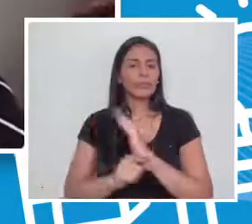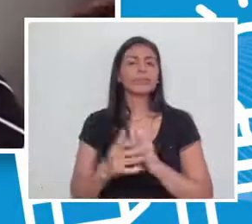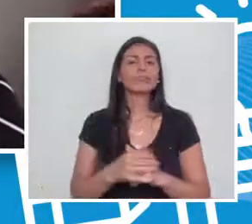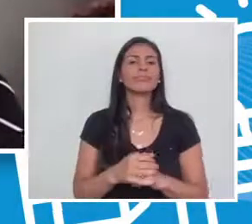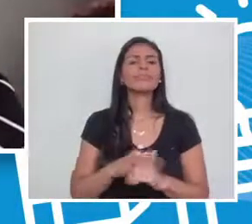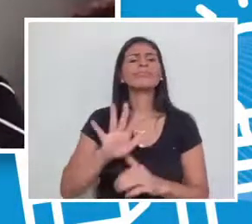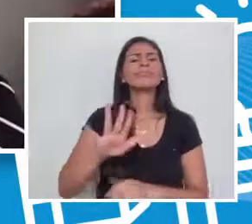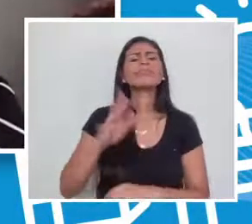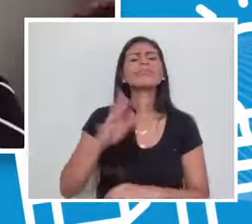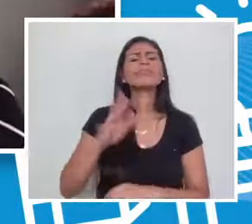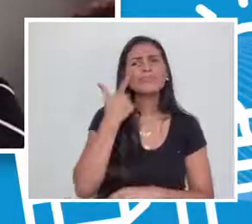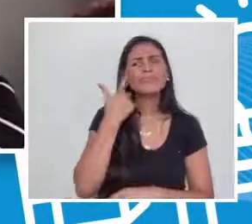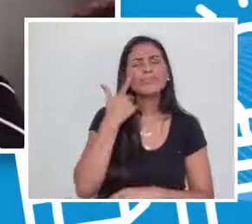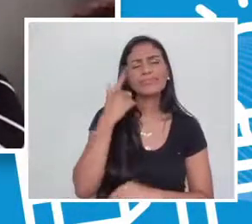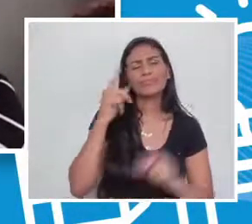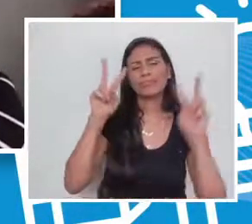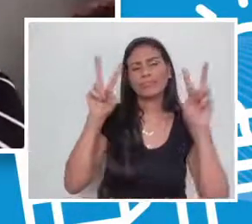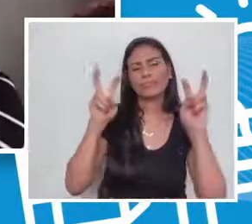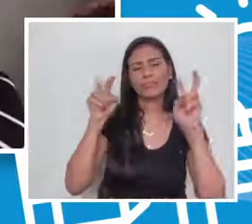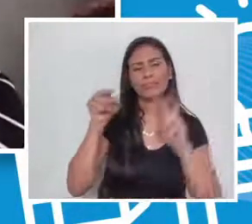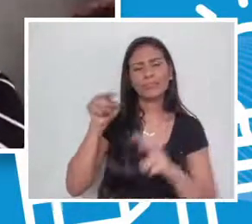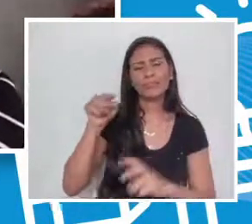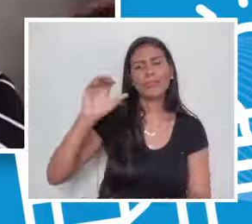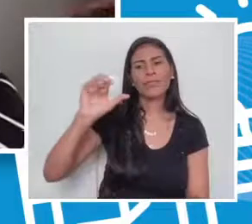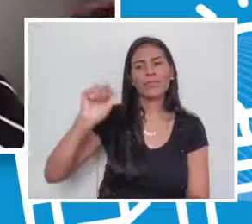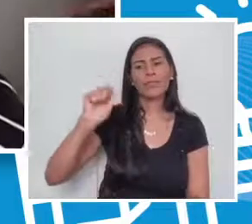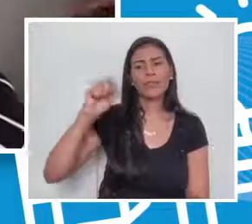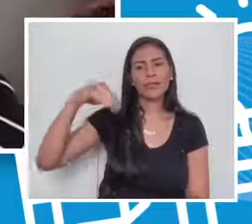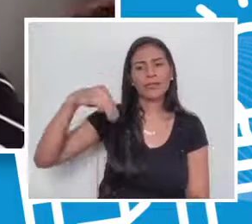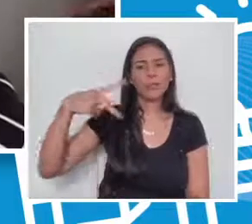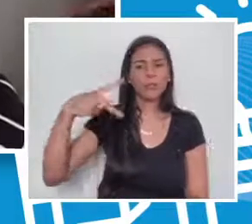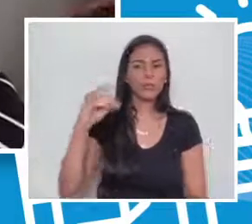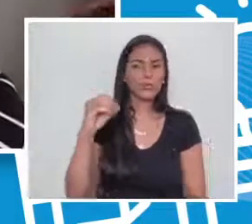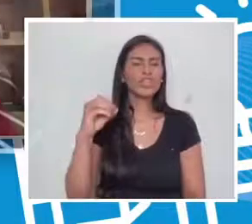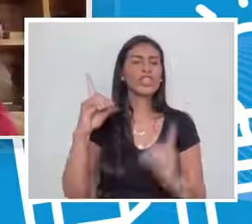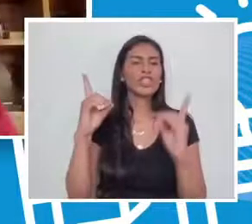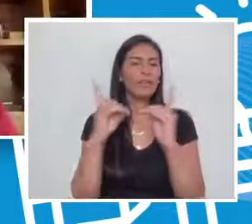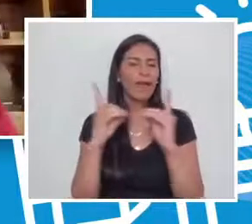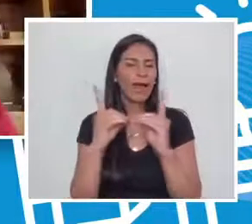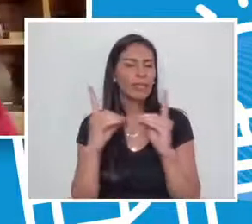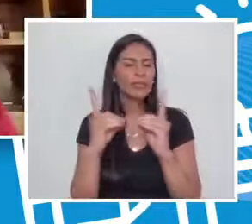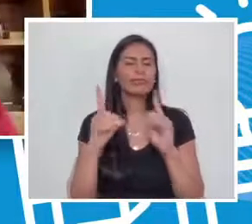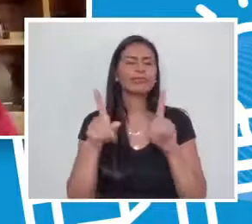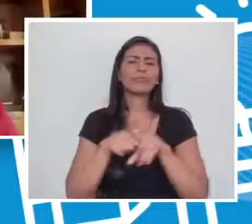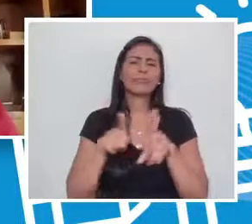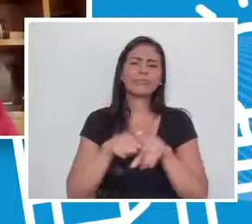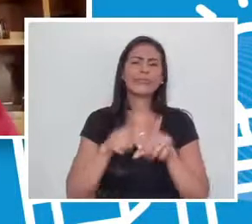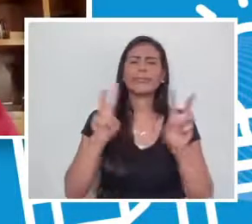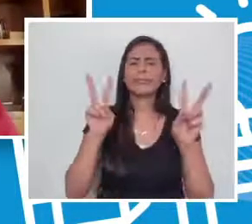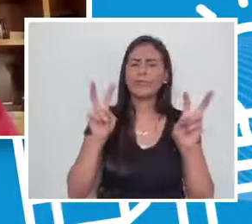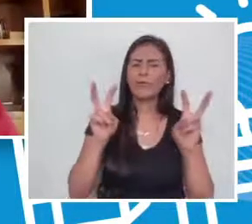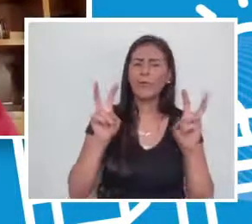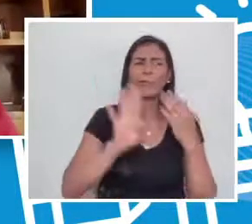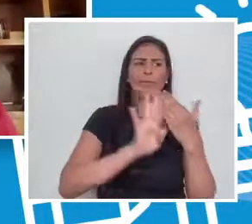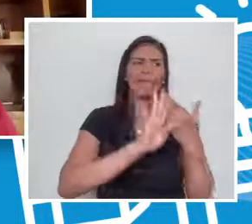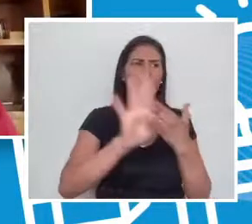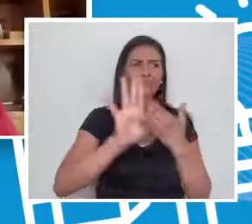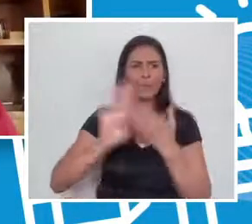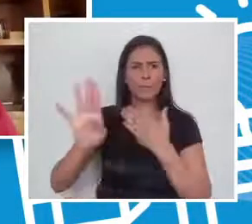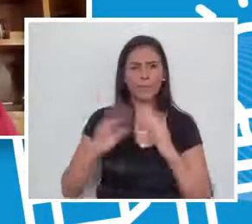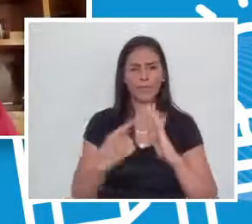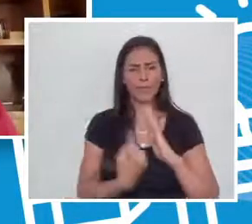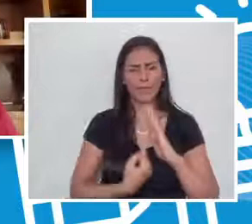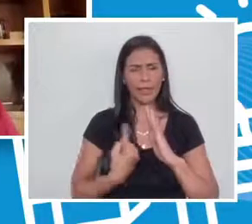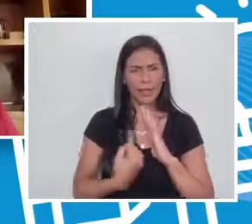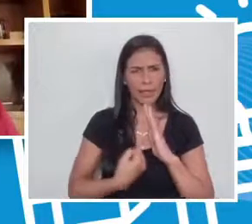didático e considerando essa situação de distanciamento, certo? De não presença,